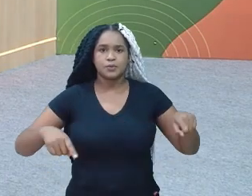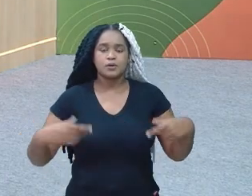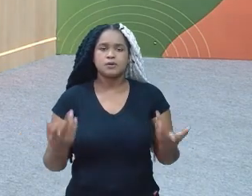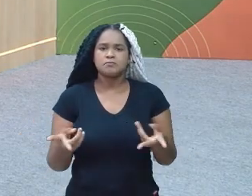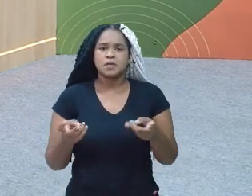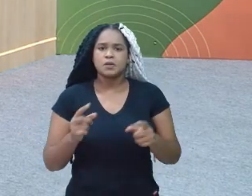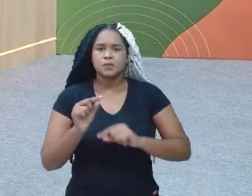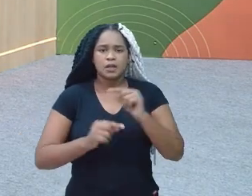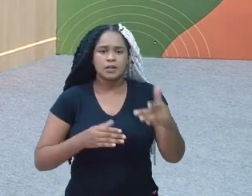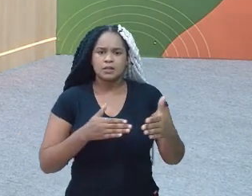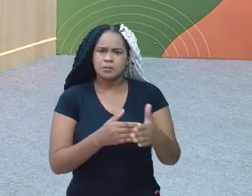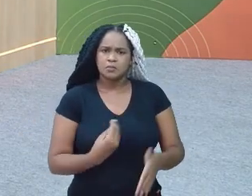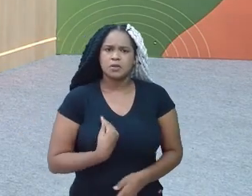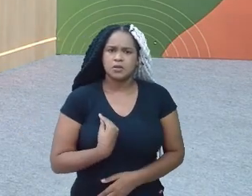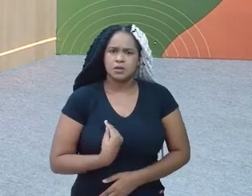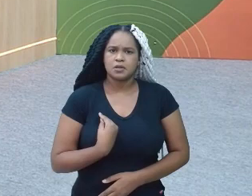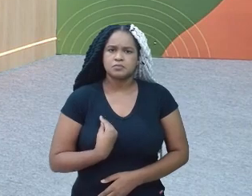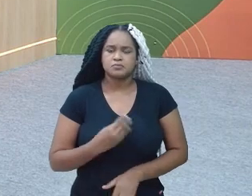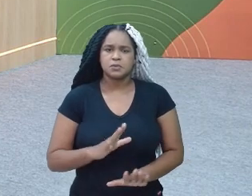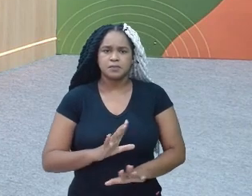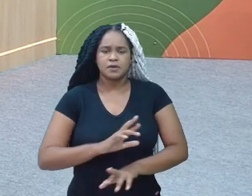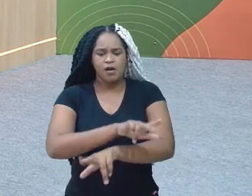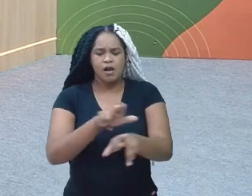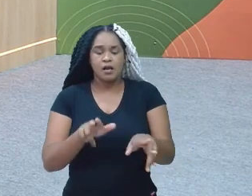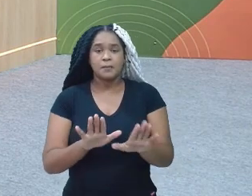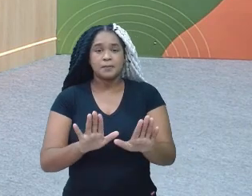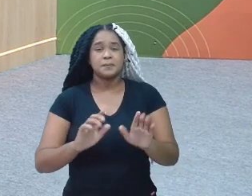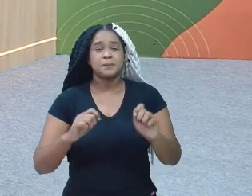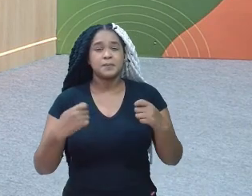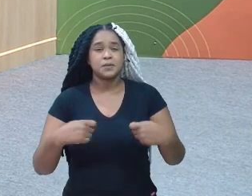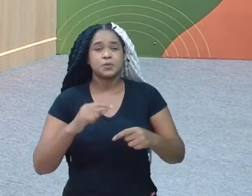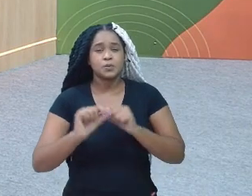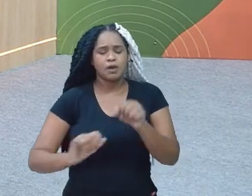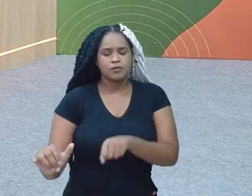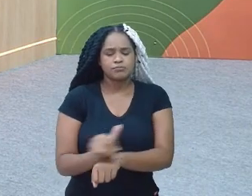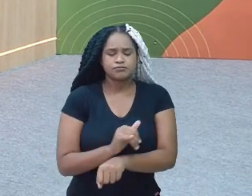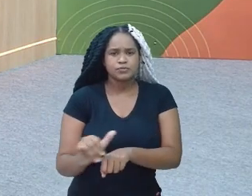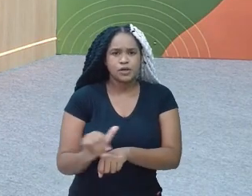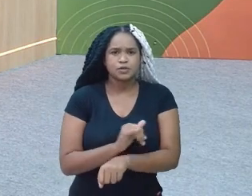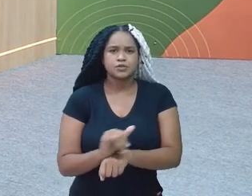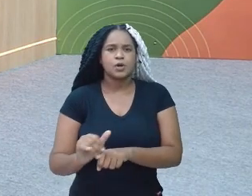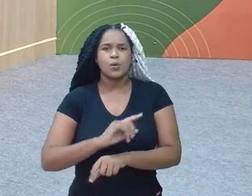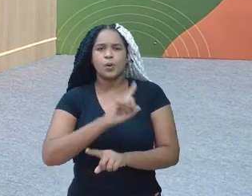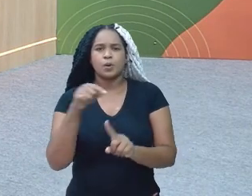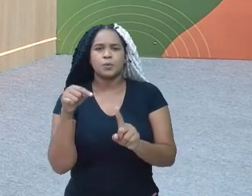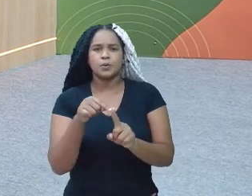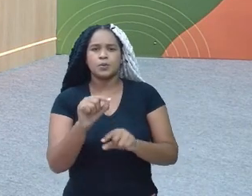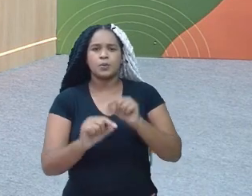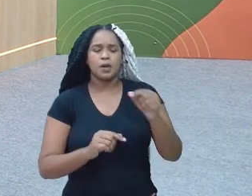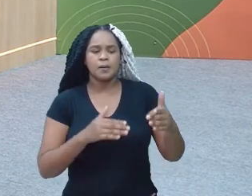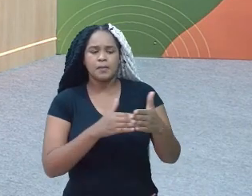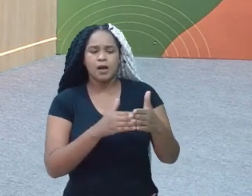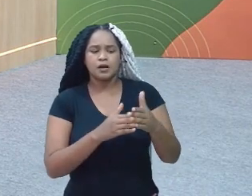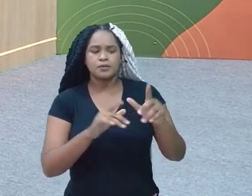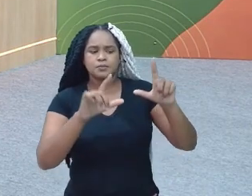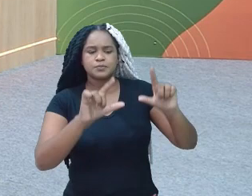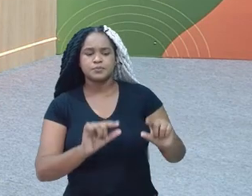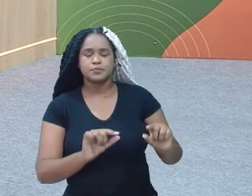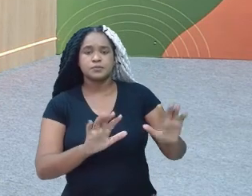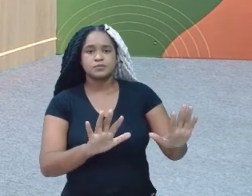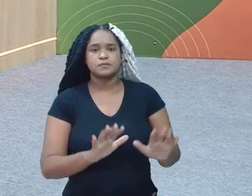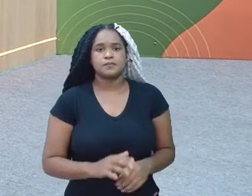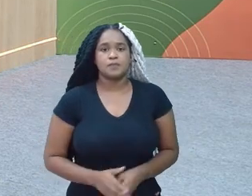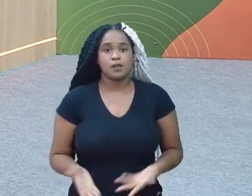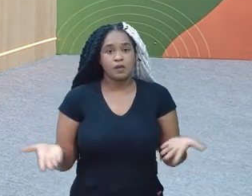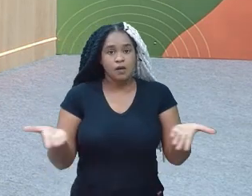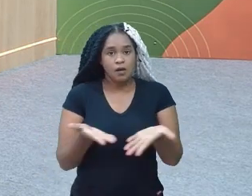barreiras existem e são várias, mas precisamos criar estratégias para minimizá-las. Não é isso?